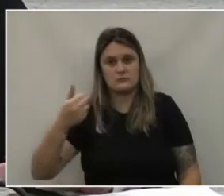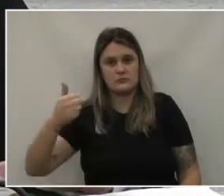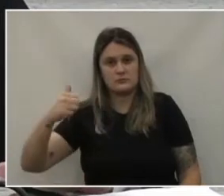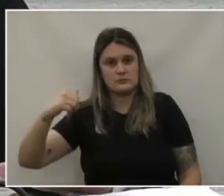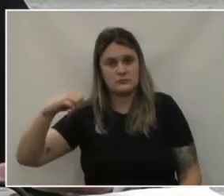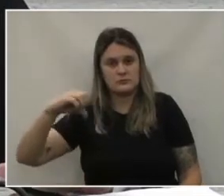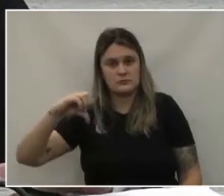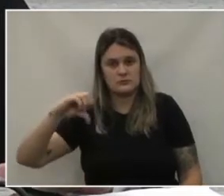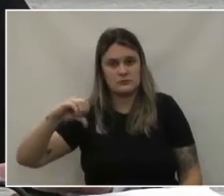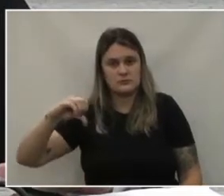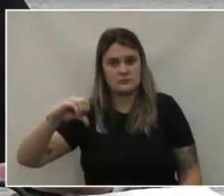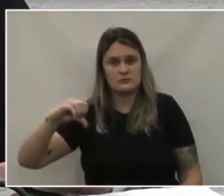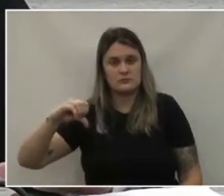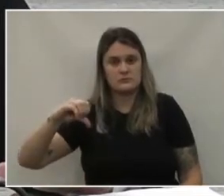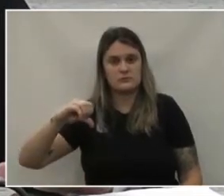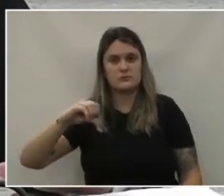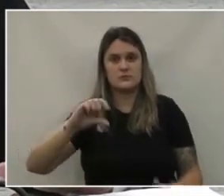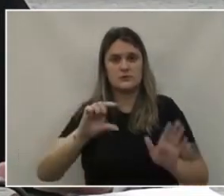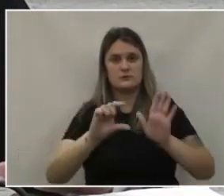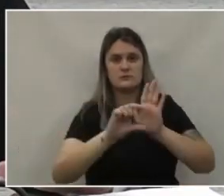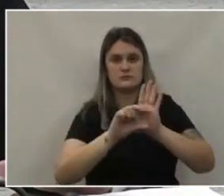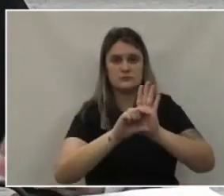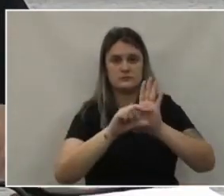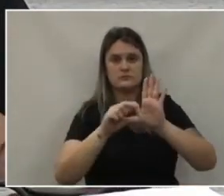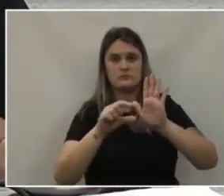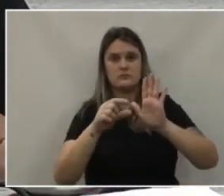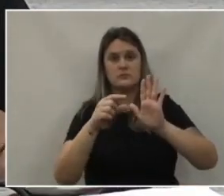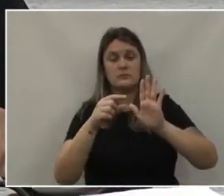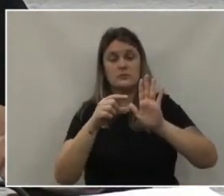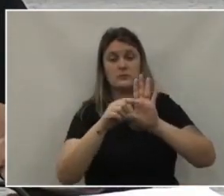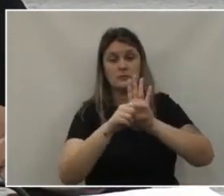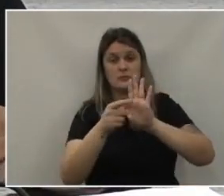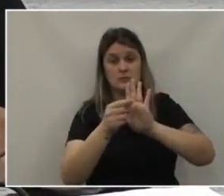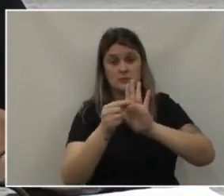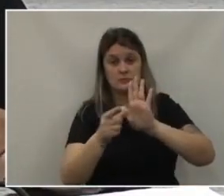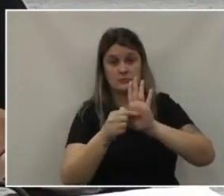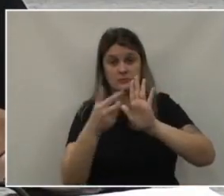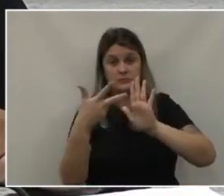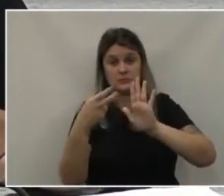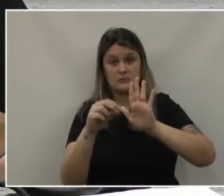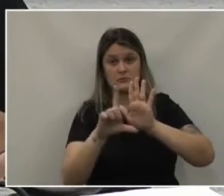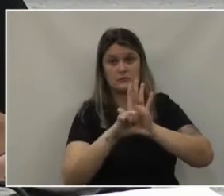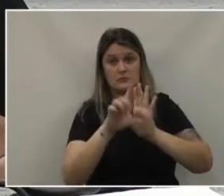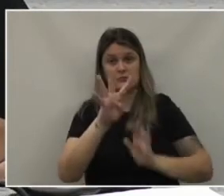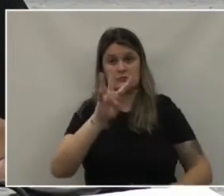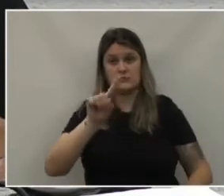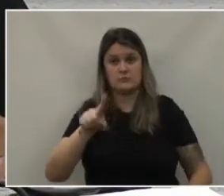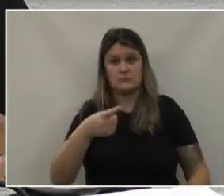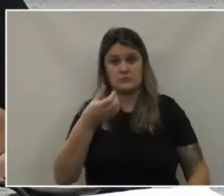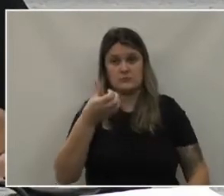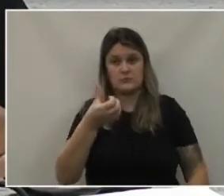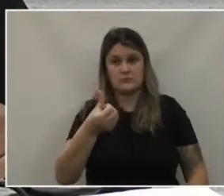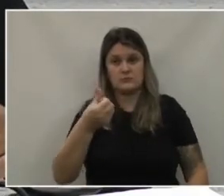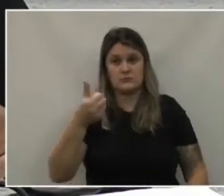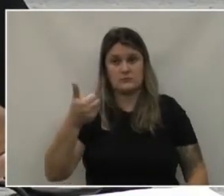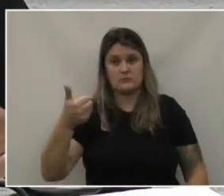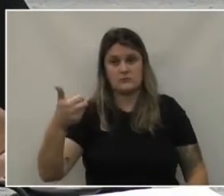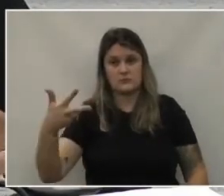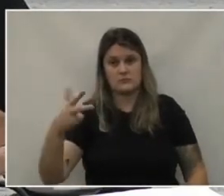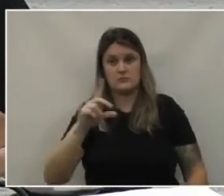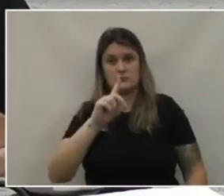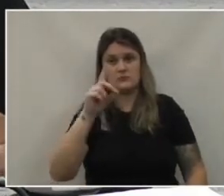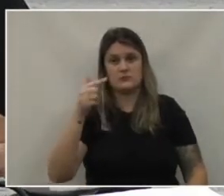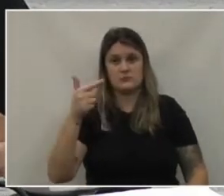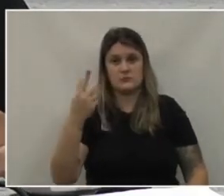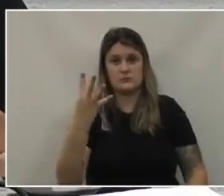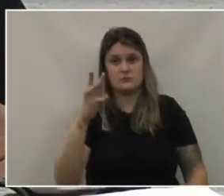41/2019. Acrescenta o parágrafo único ao artigo 30 da Lei número 4.613, de